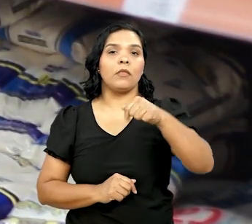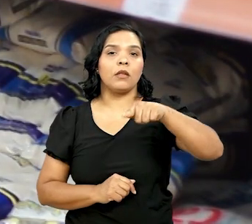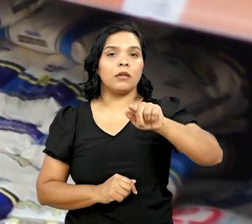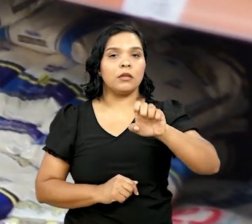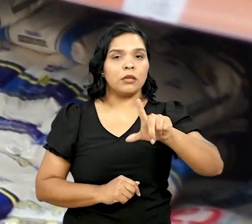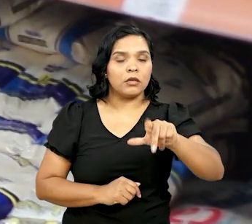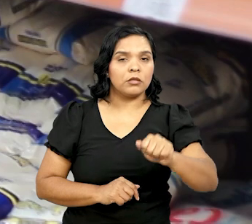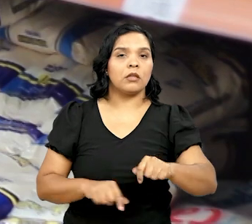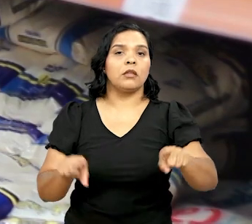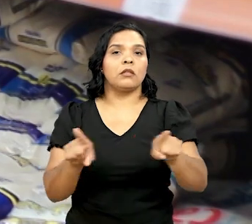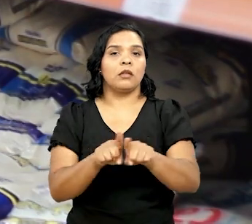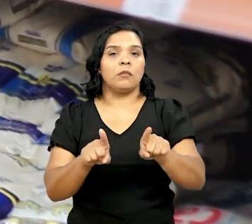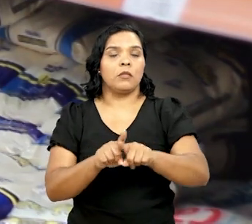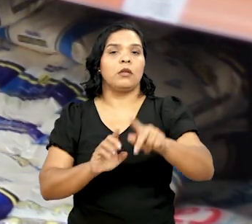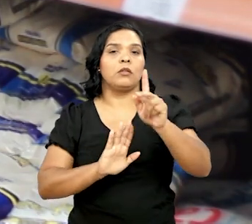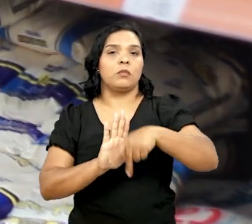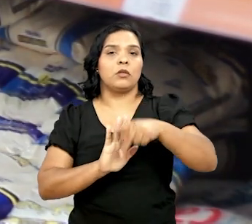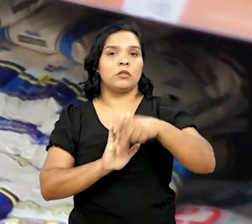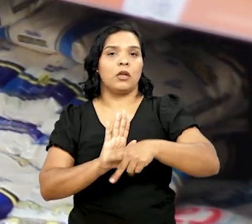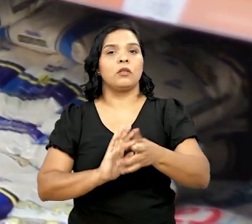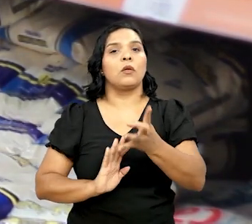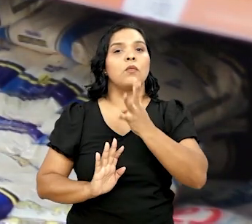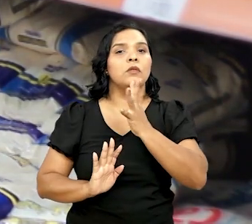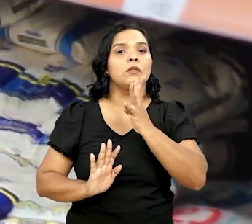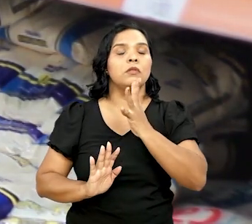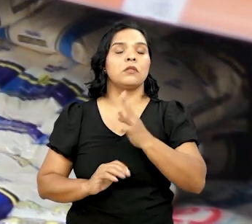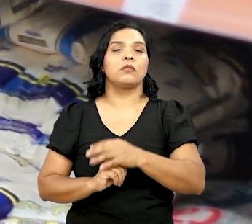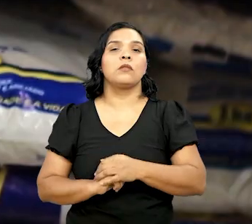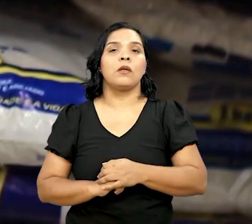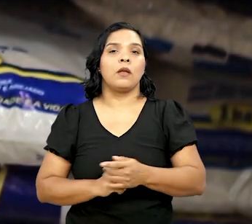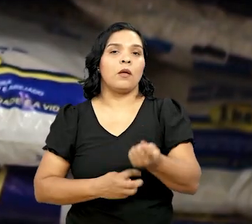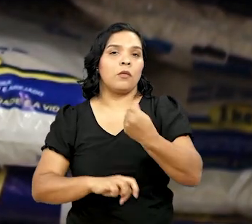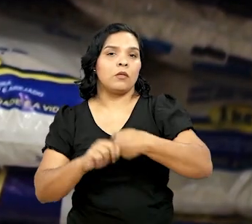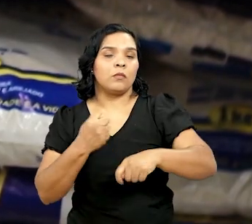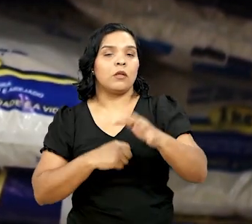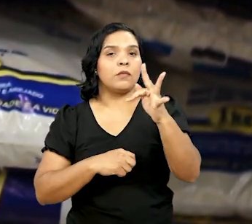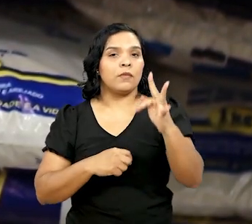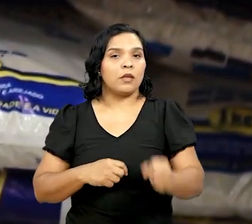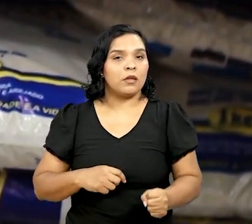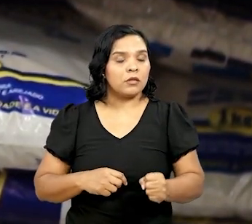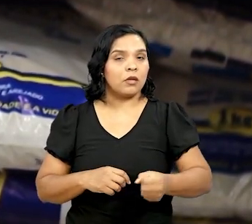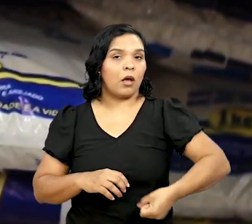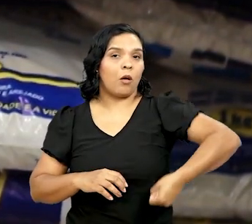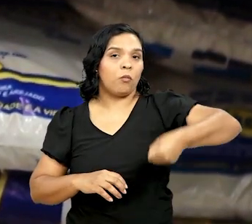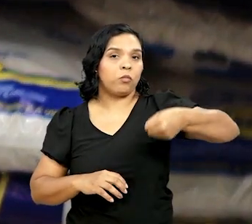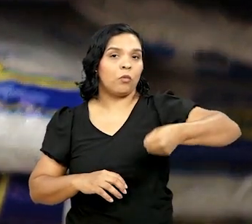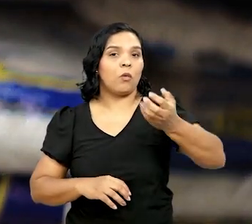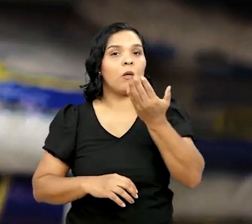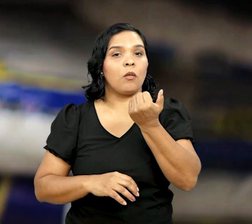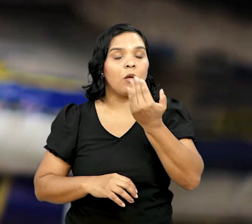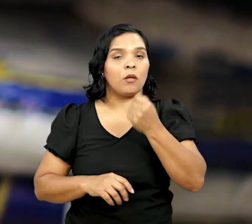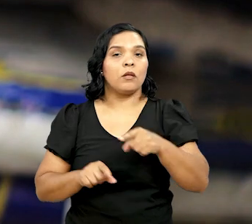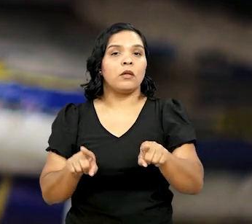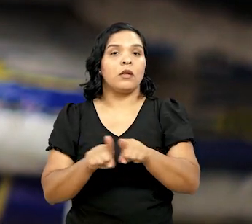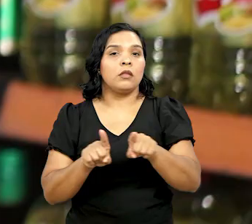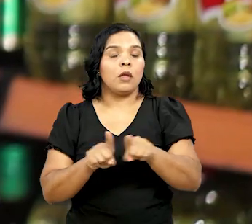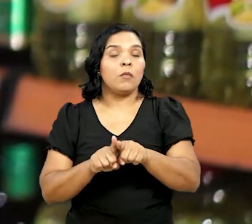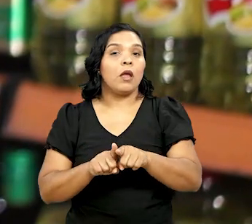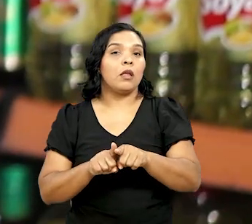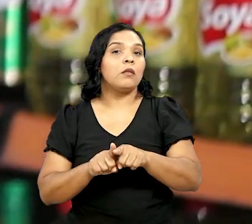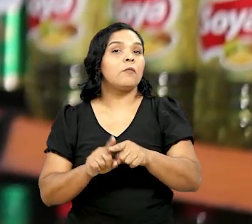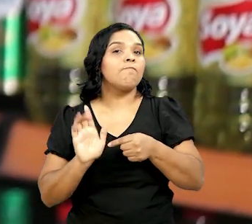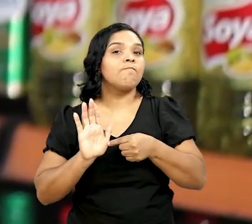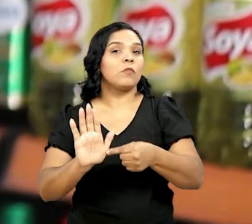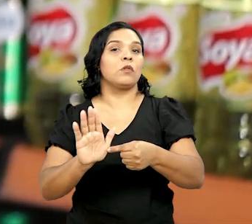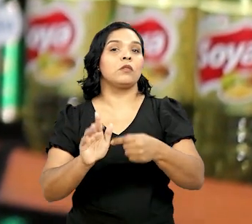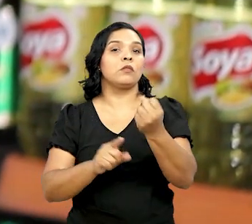demais pesquisadores do projeto Conhecendo a Economia Feirense, o custo da cesta básica e indicadores socioeconômicos,